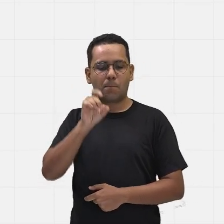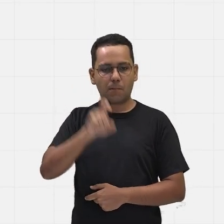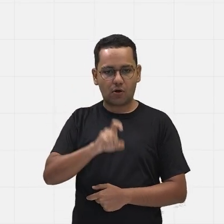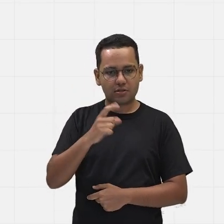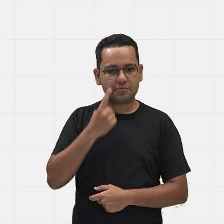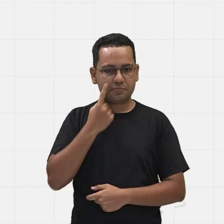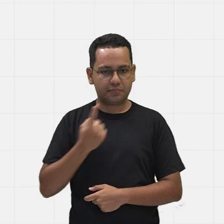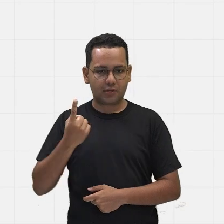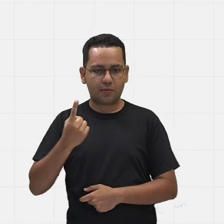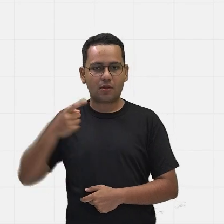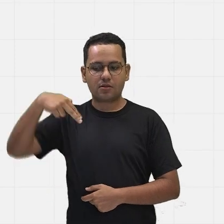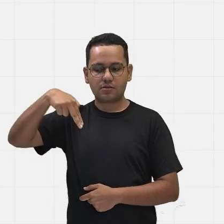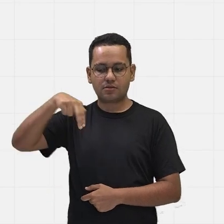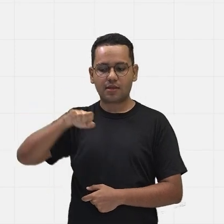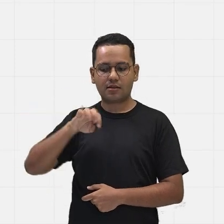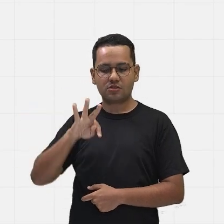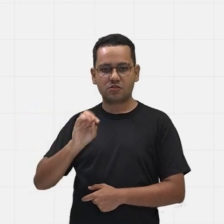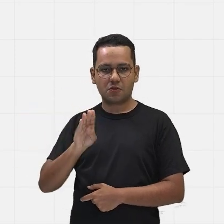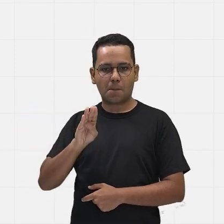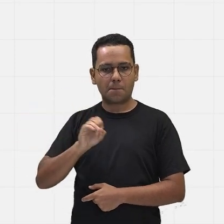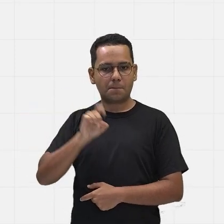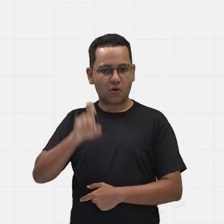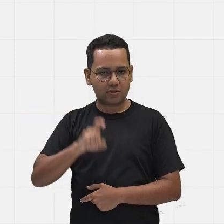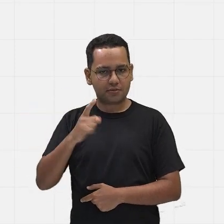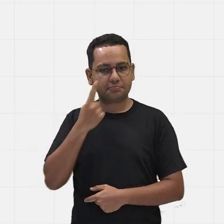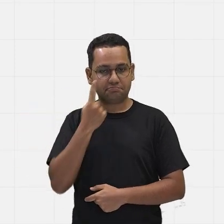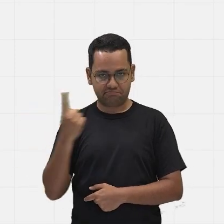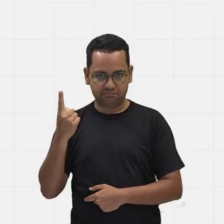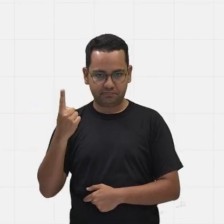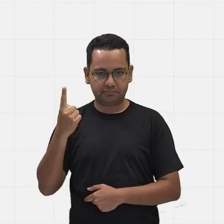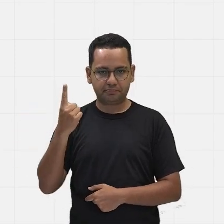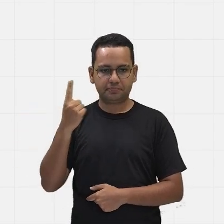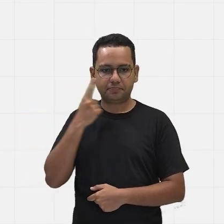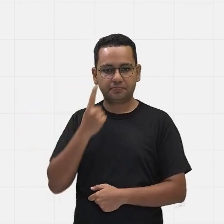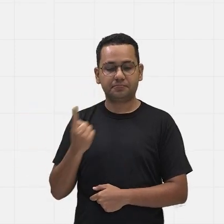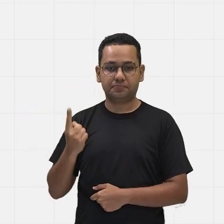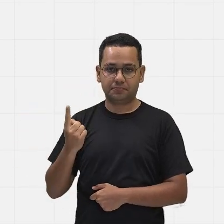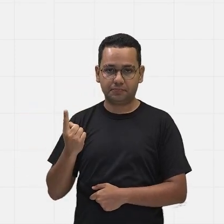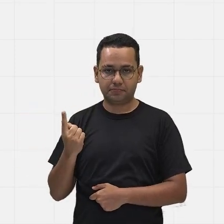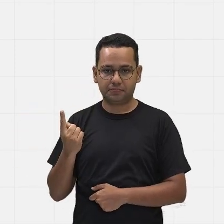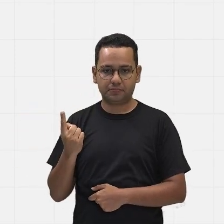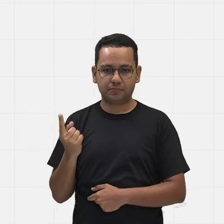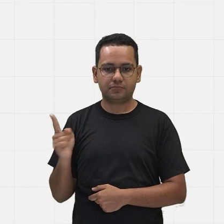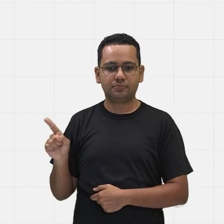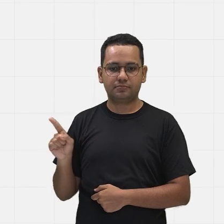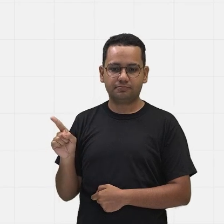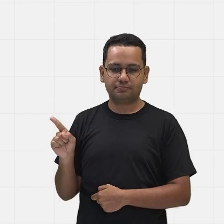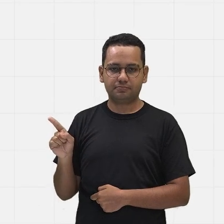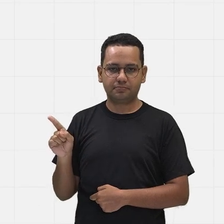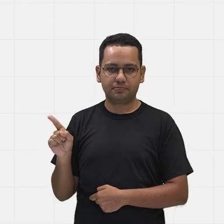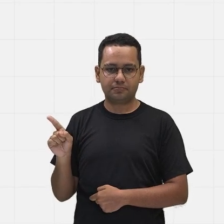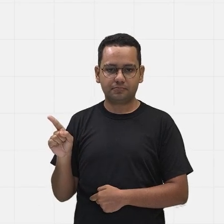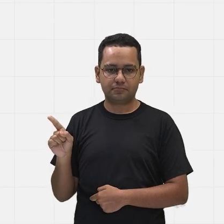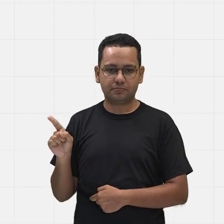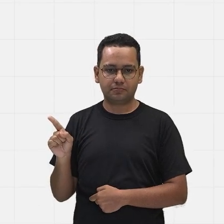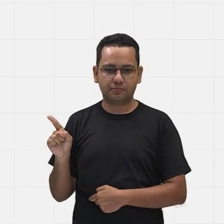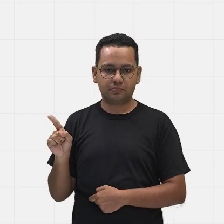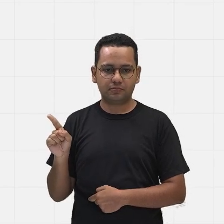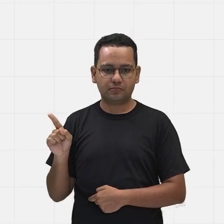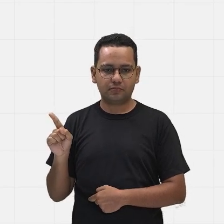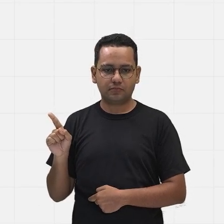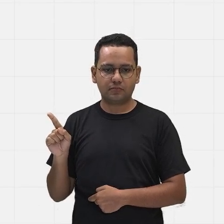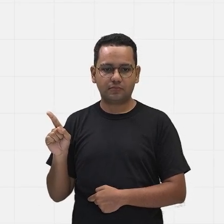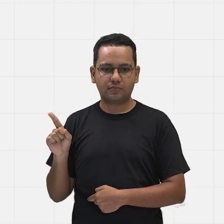Netbox, temos CPU, temos ali mais abaixo a parte